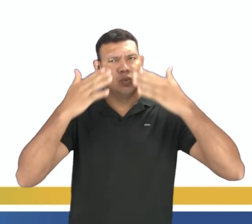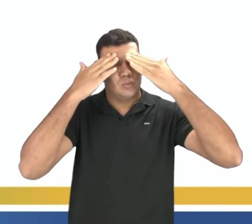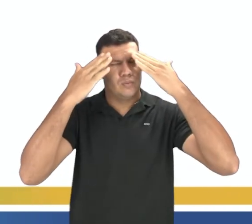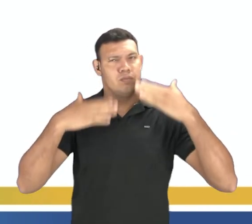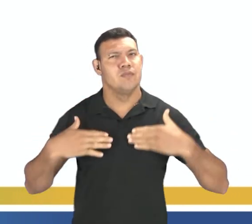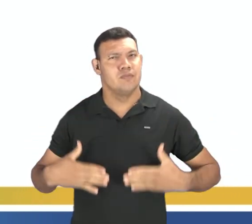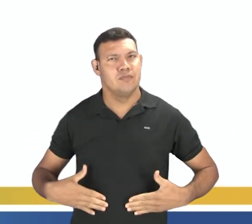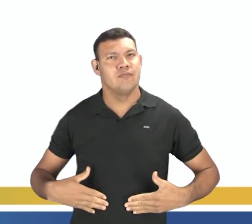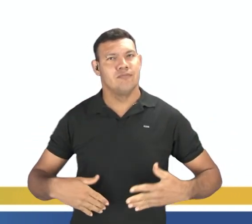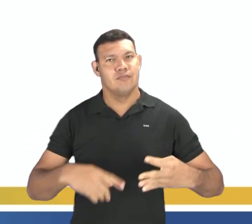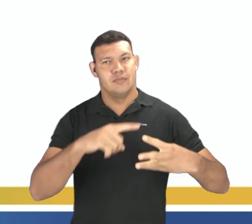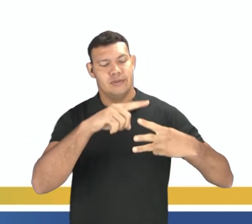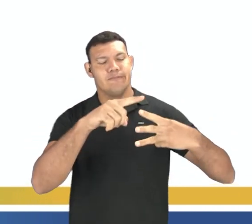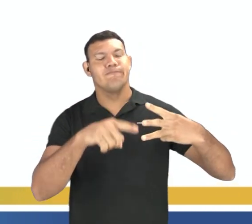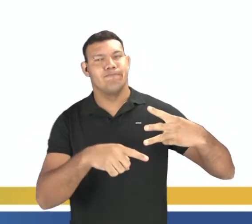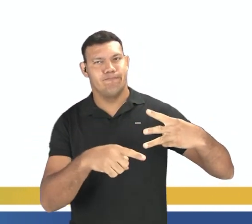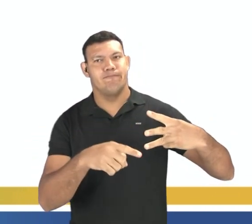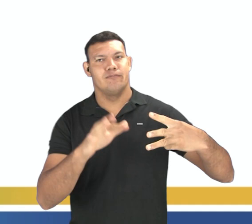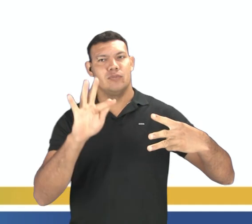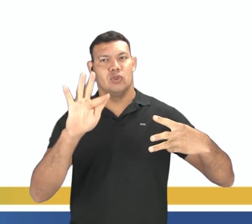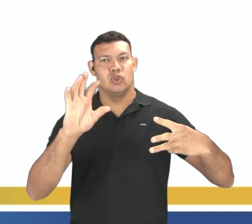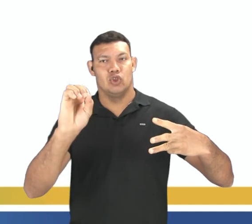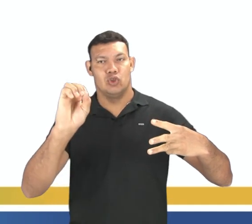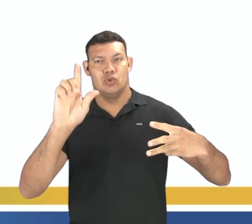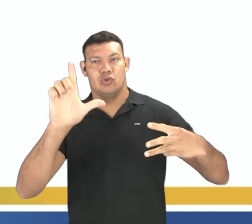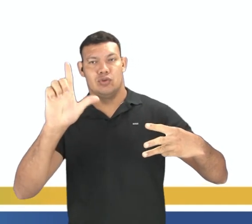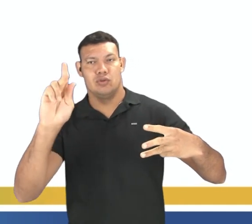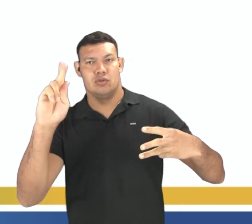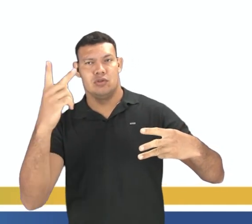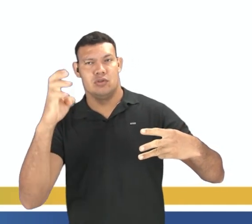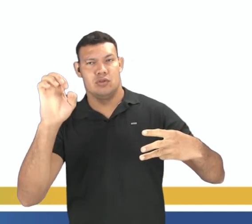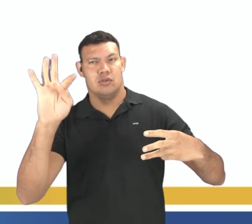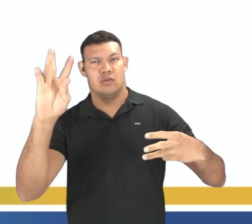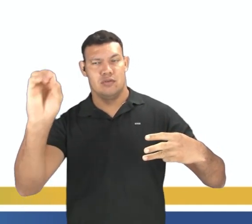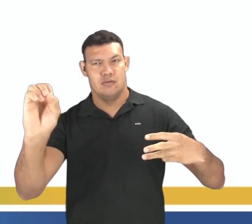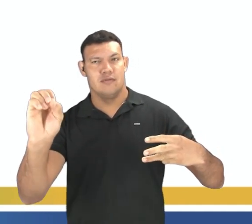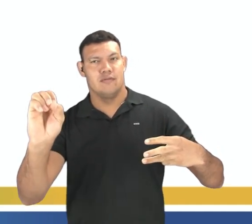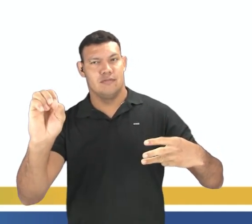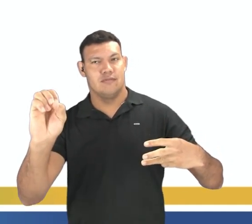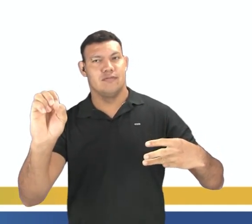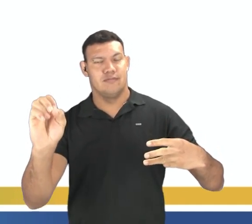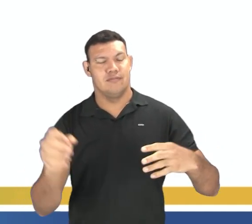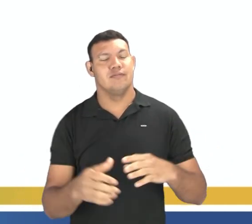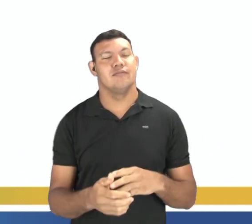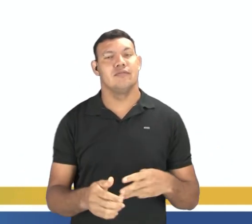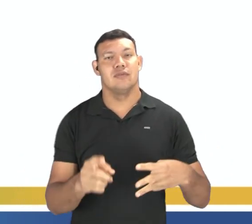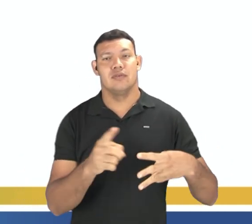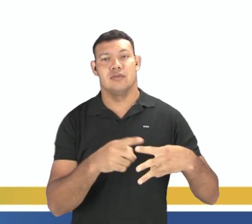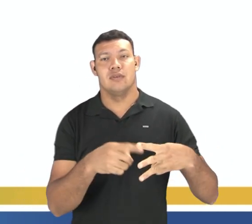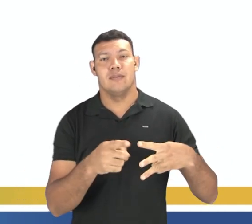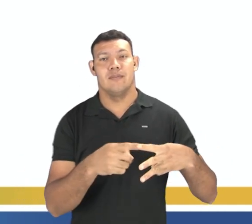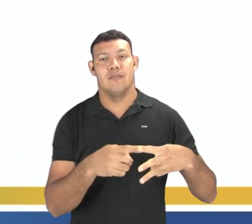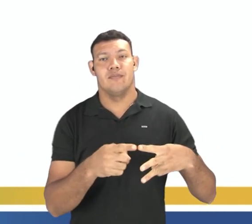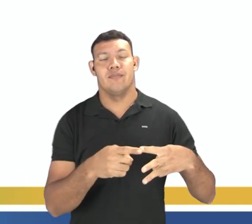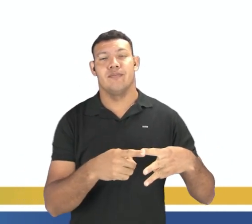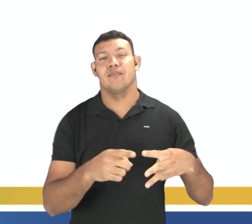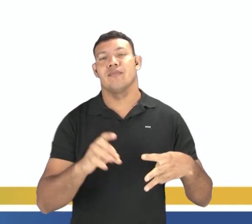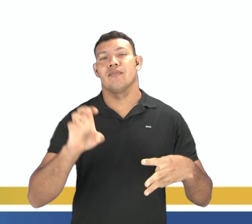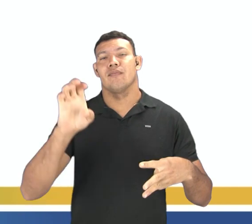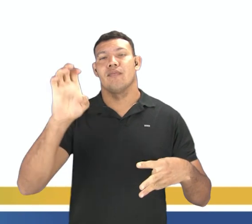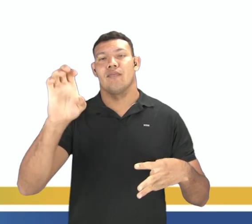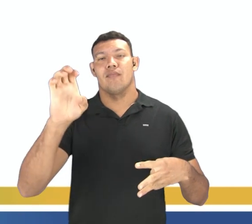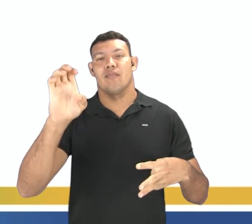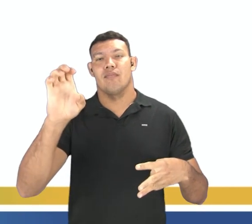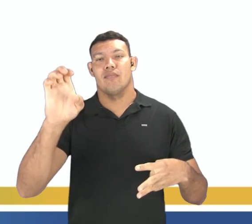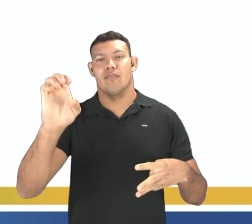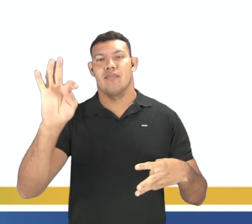formados a partir de 3 folhetos embrionários. Lembrando que é o ectoderme, a endoderme e a mesoderme,